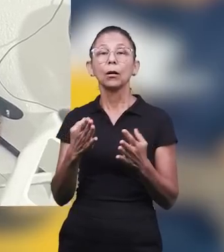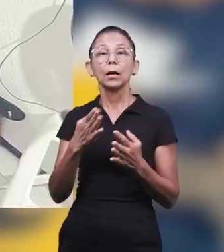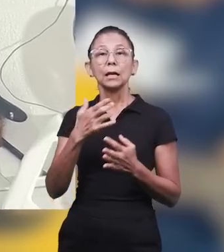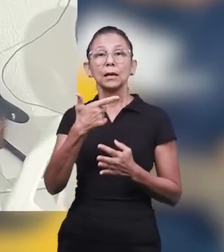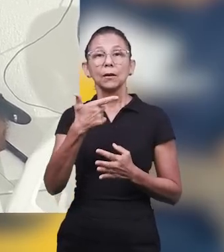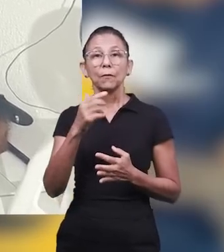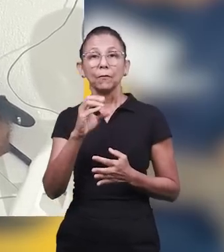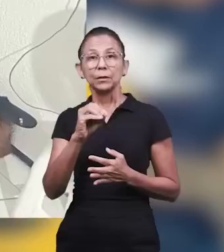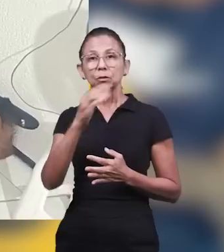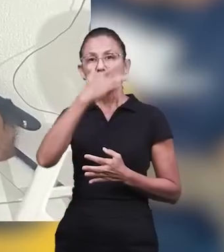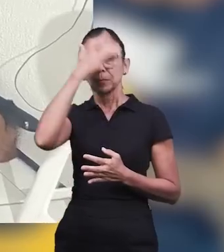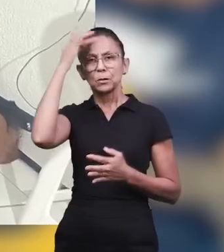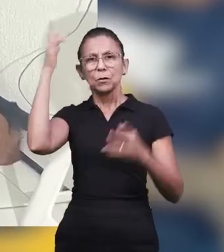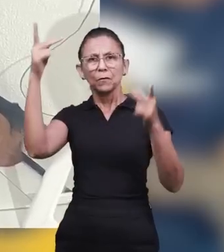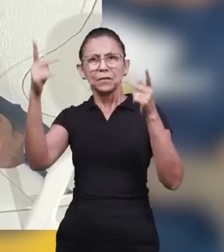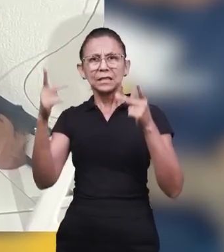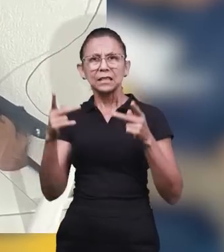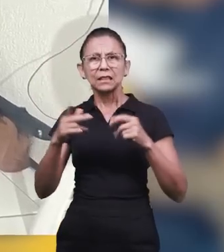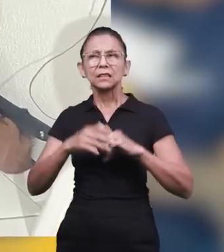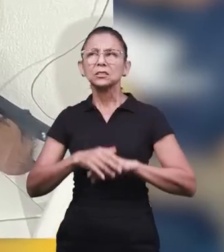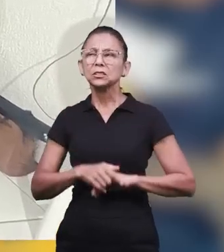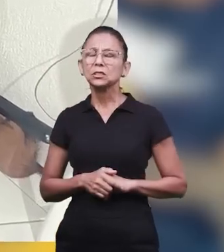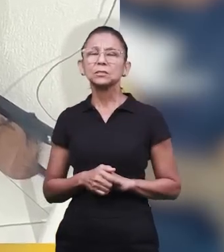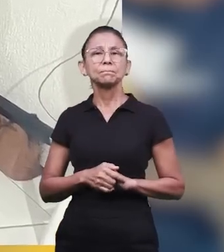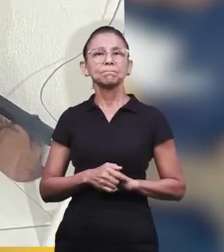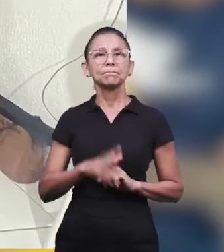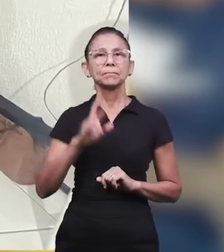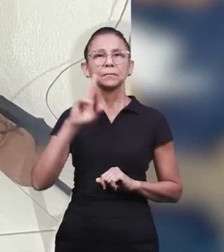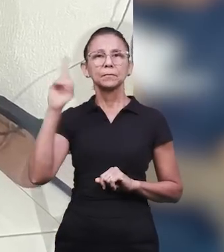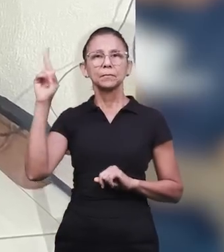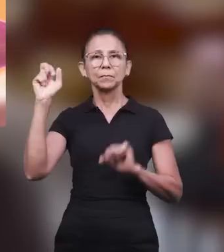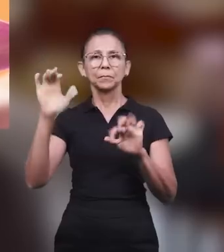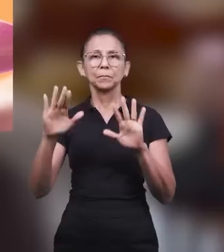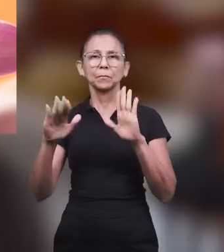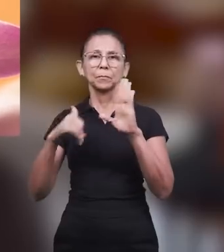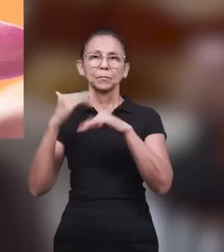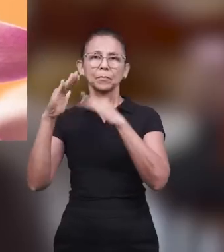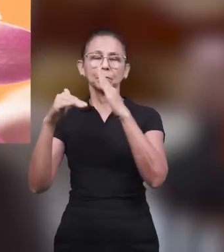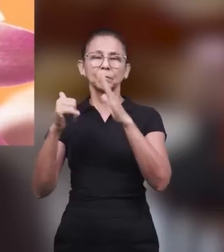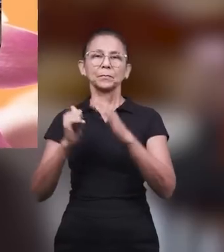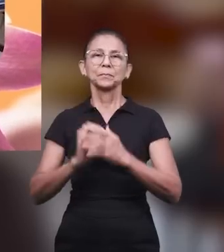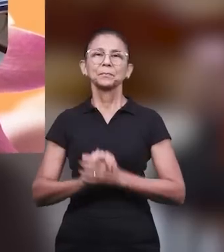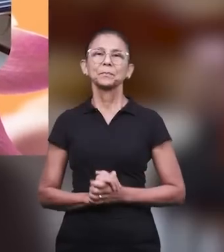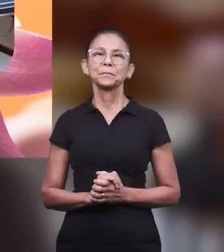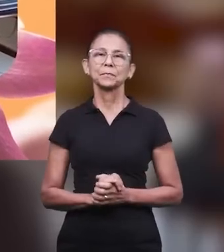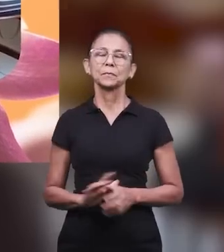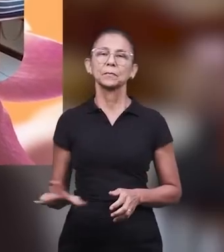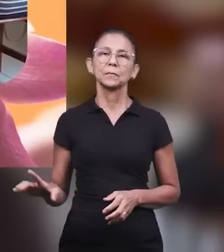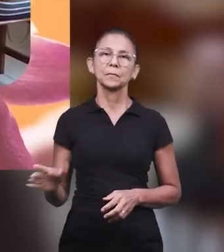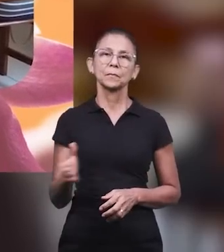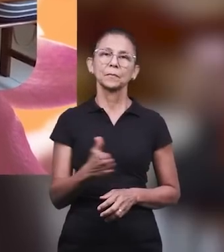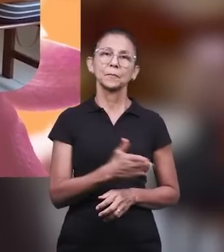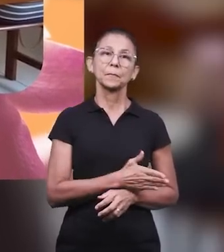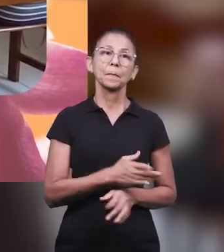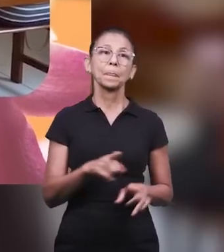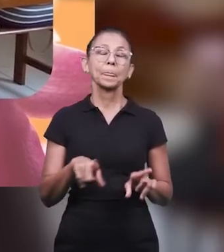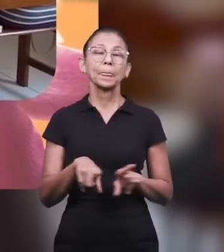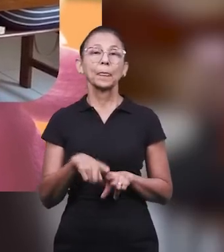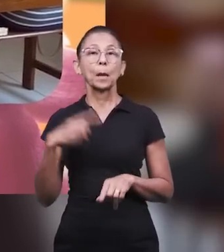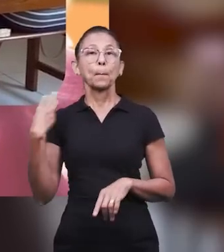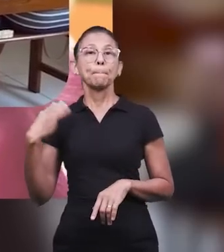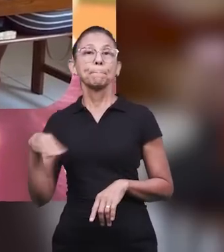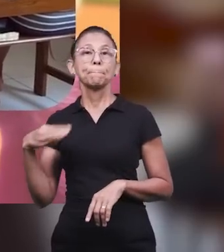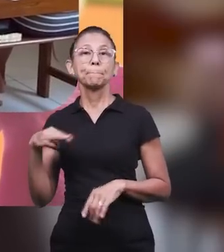ouvindo o chamado do Senhor para a vida deles e que Deus prospere esse trabalho. Falamos agora das bênçãos lá do Maranhão,